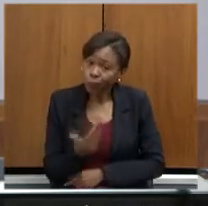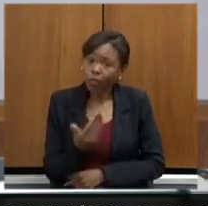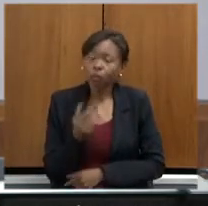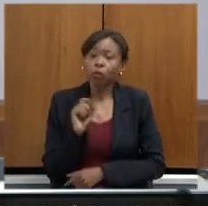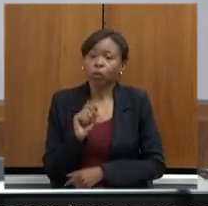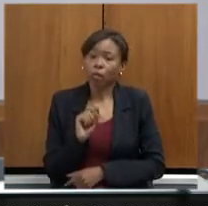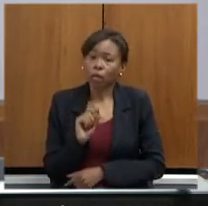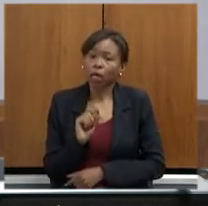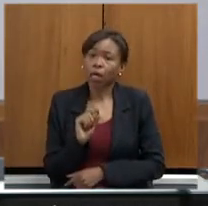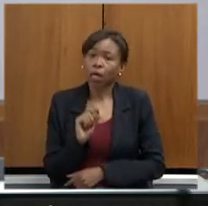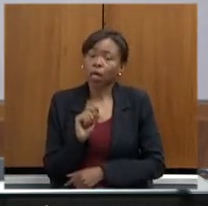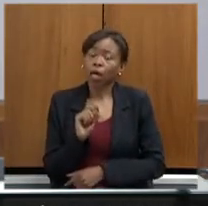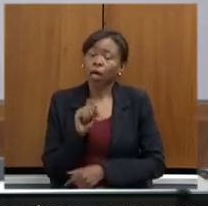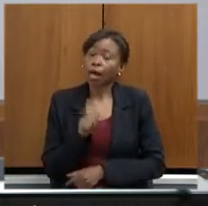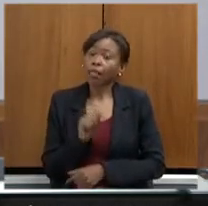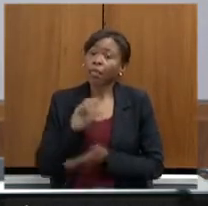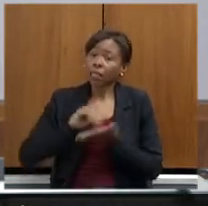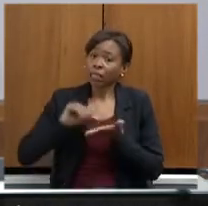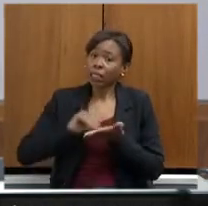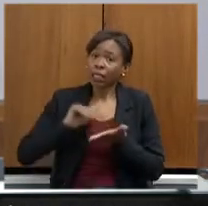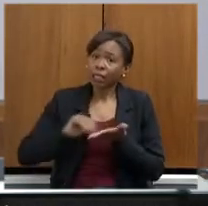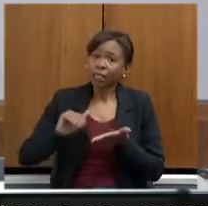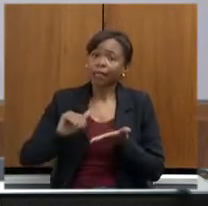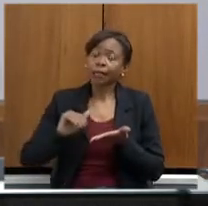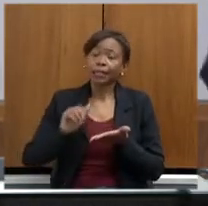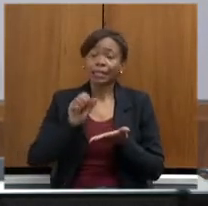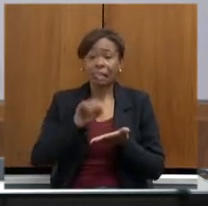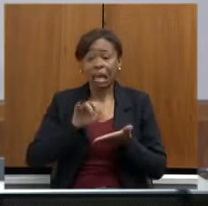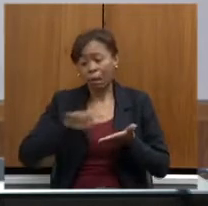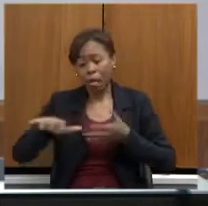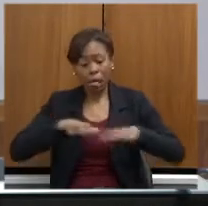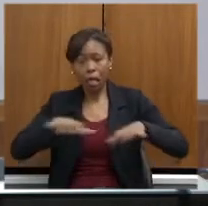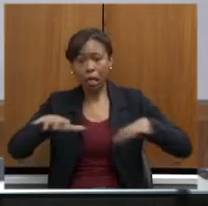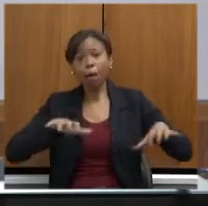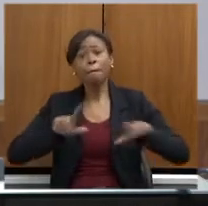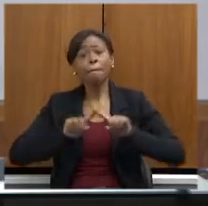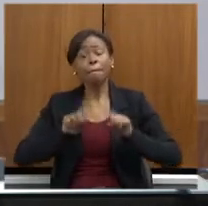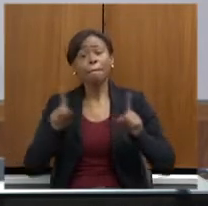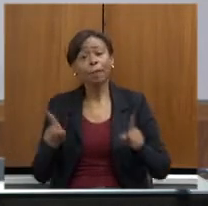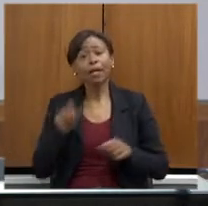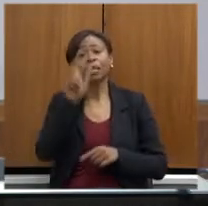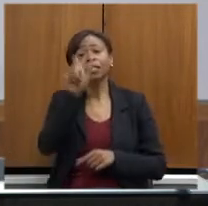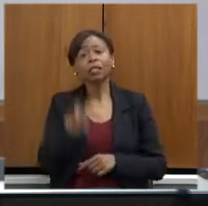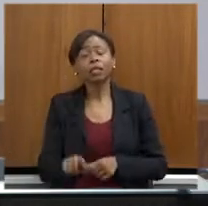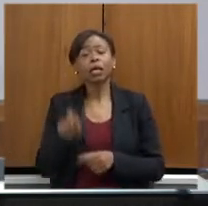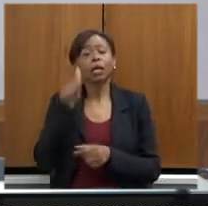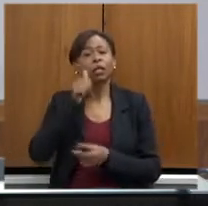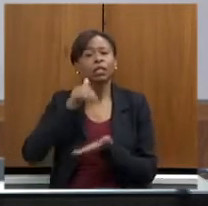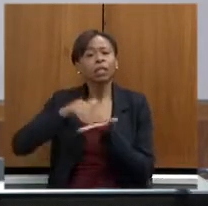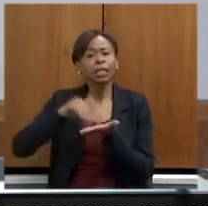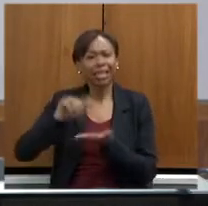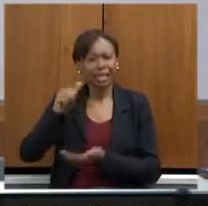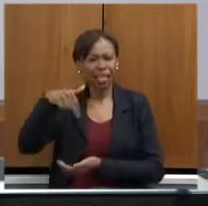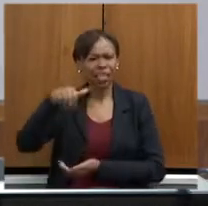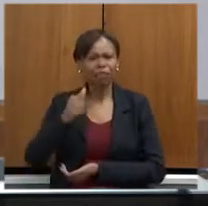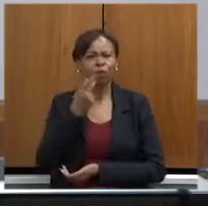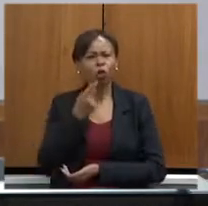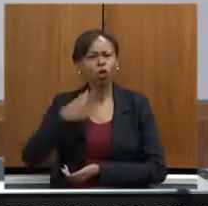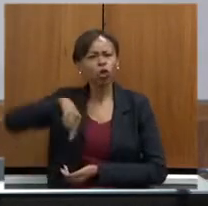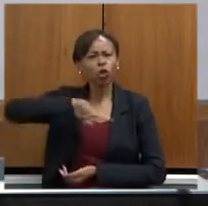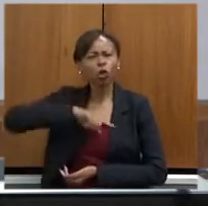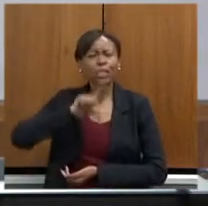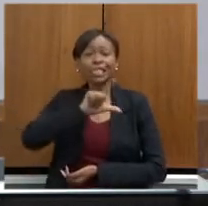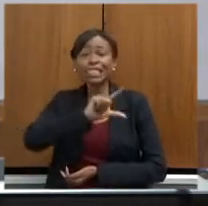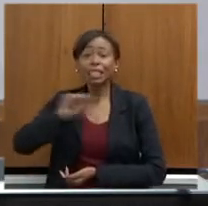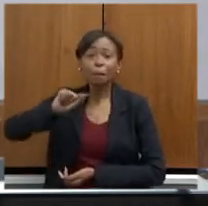o senhor disse aí de 3 mil e tantos ti e a secretaria a secretária Ana flor nós somos 100 mil